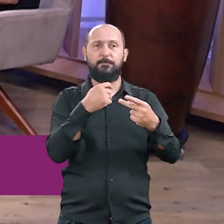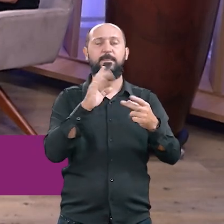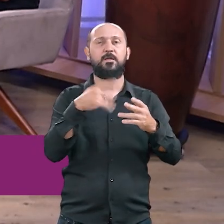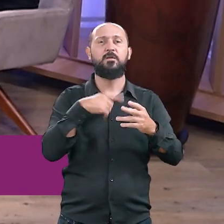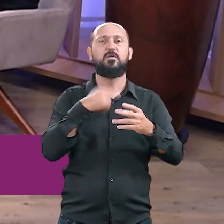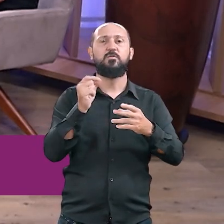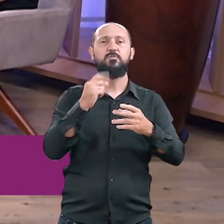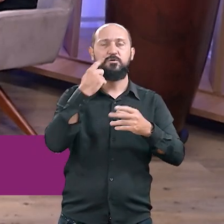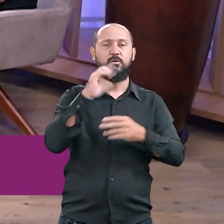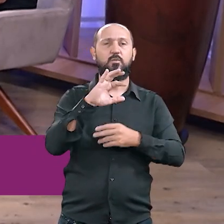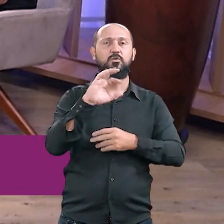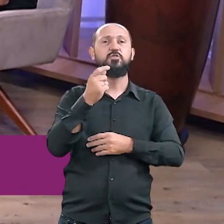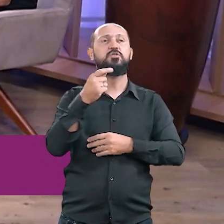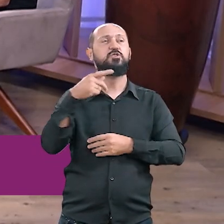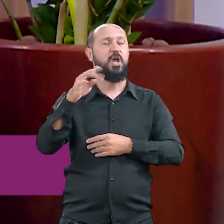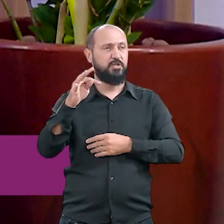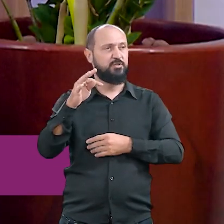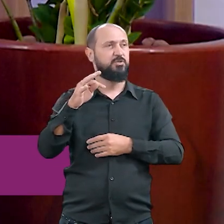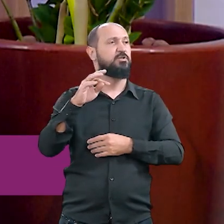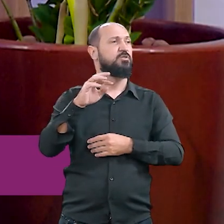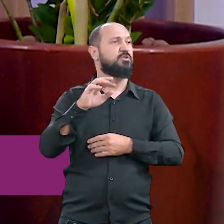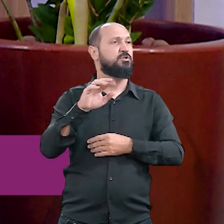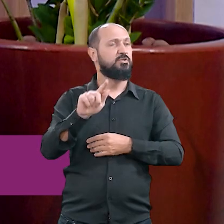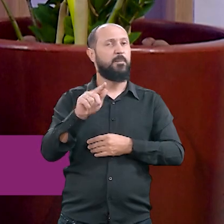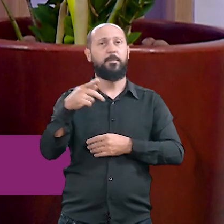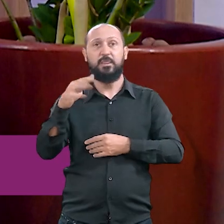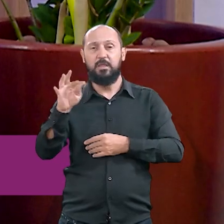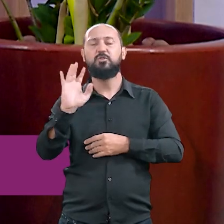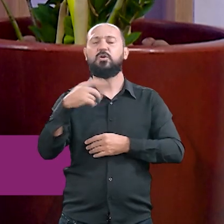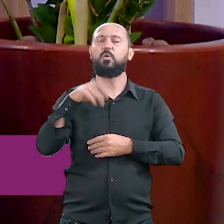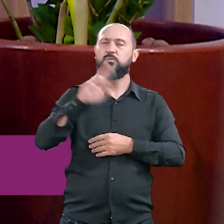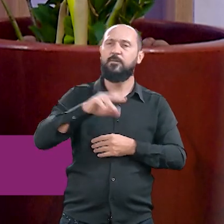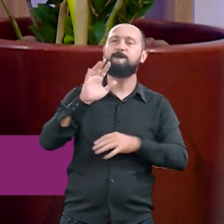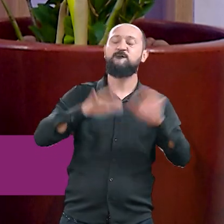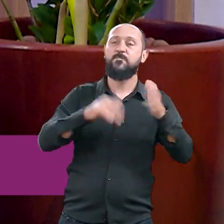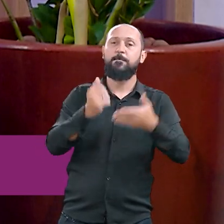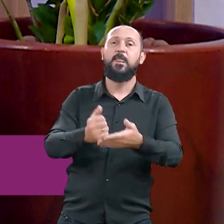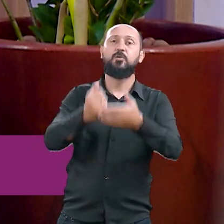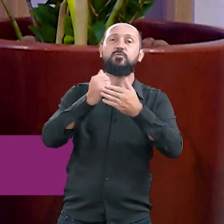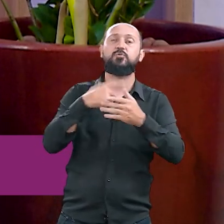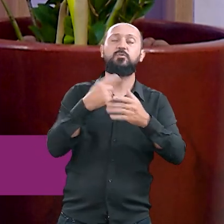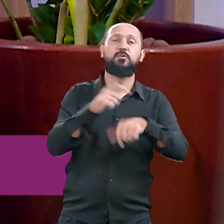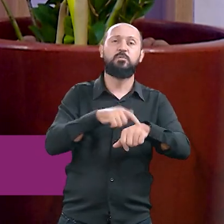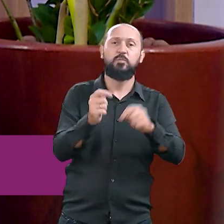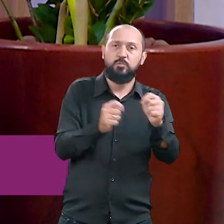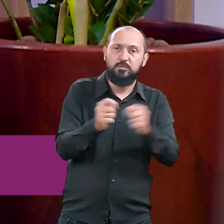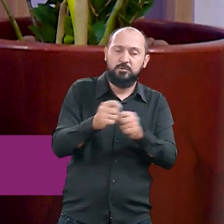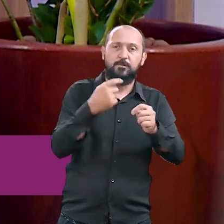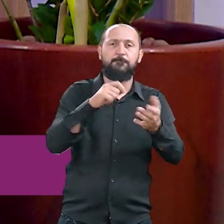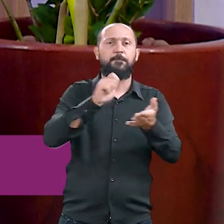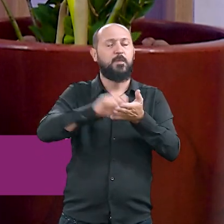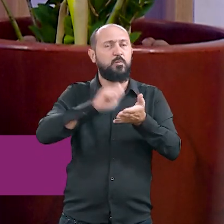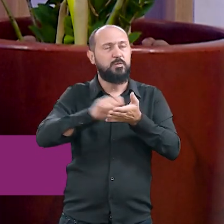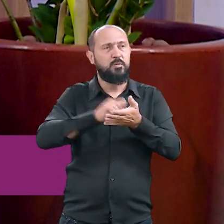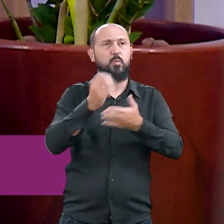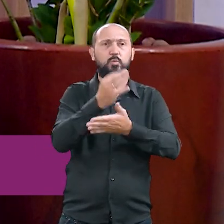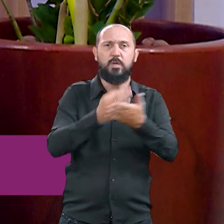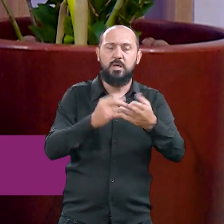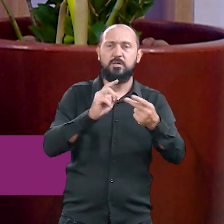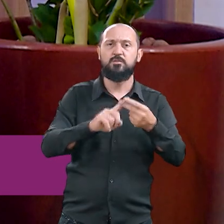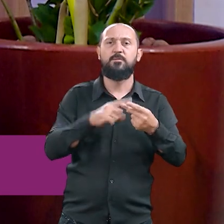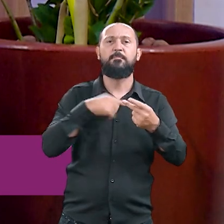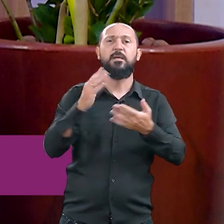as empresas estão gostando da ideia de contratar pessoas com esse conhecimento, porque elas sentem que é uma maneira da empresa trazer conhecimento